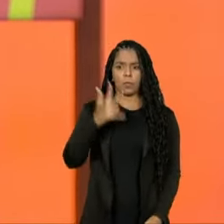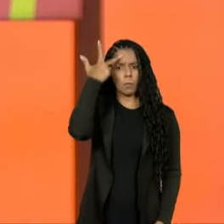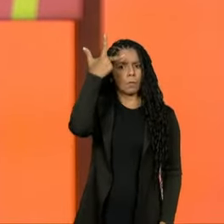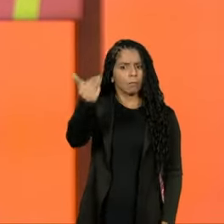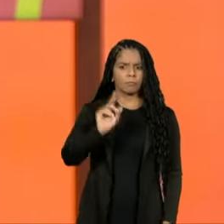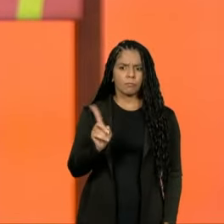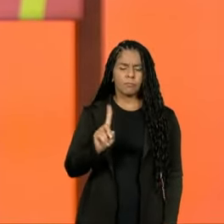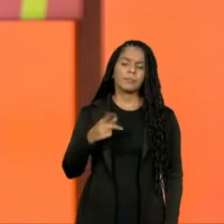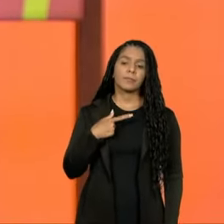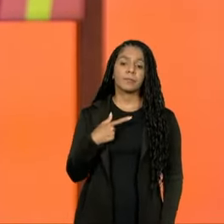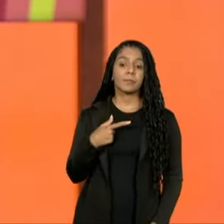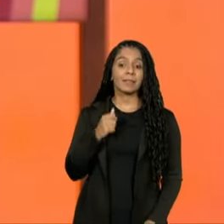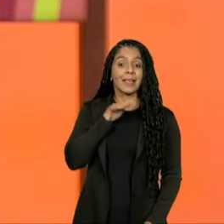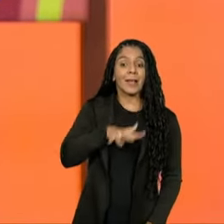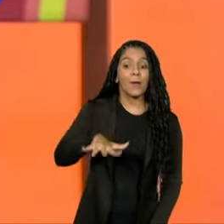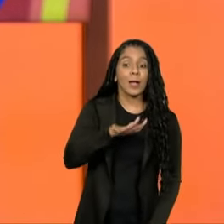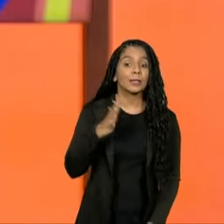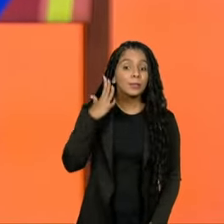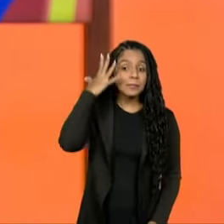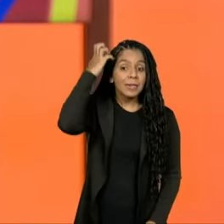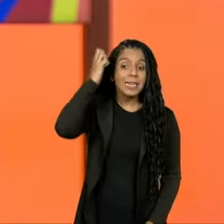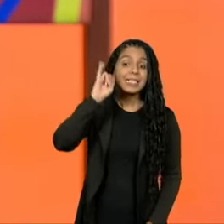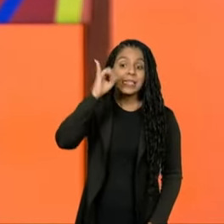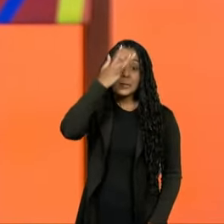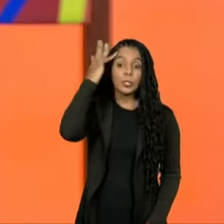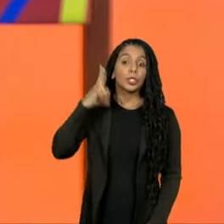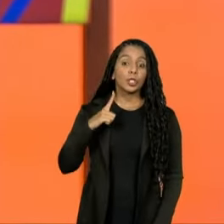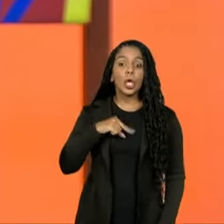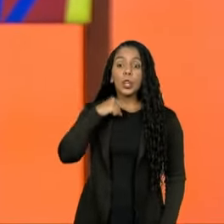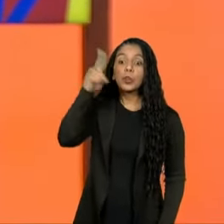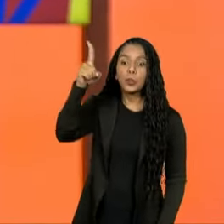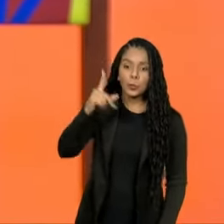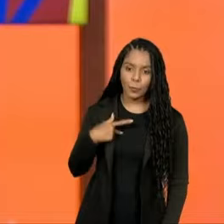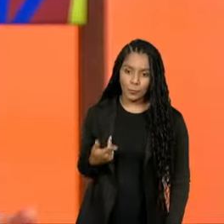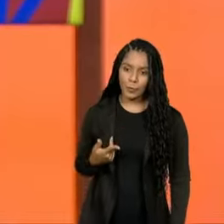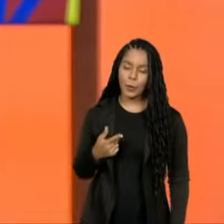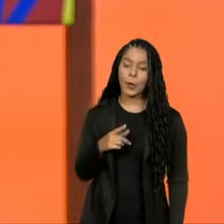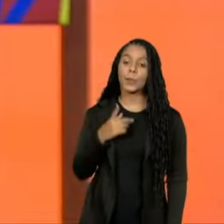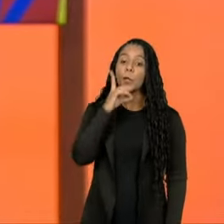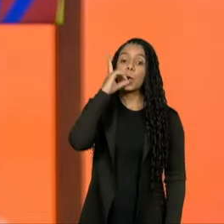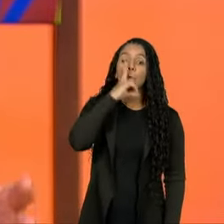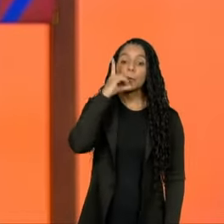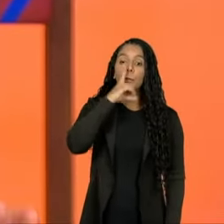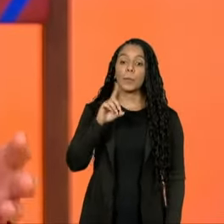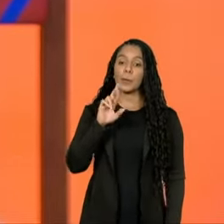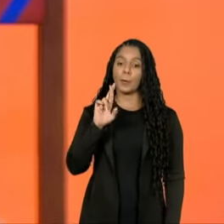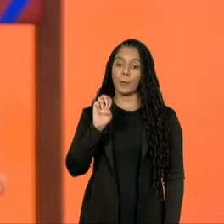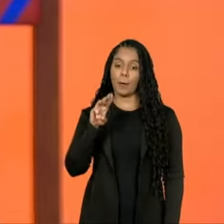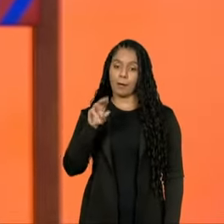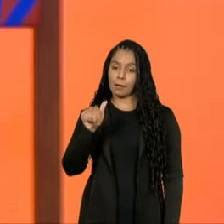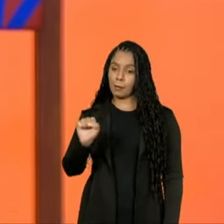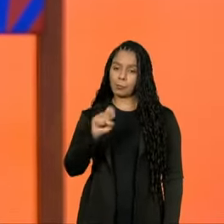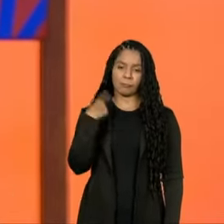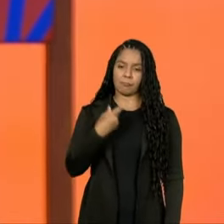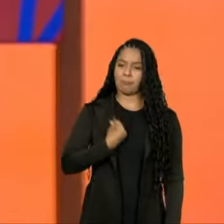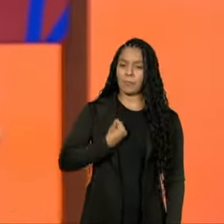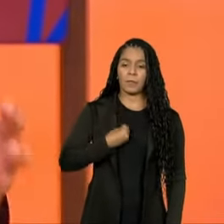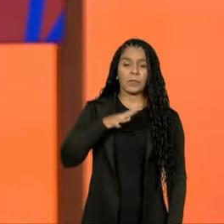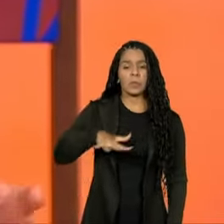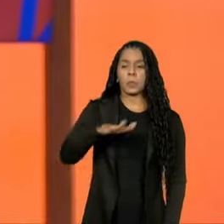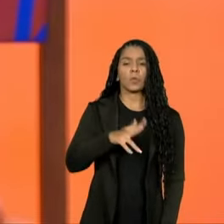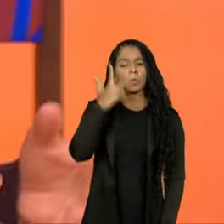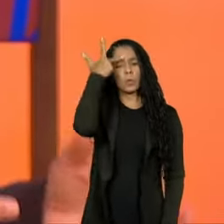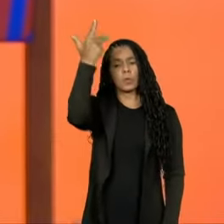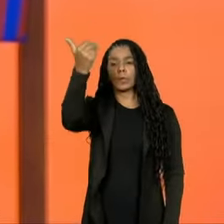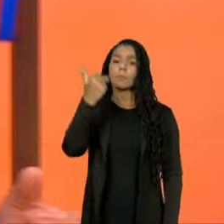Não vivemos. O caso Marielle, se alguém tinha alguma dúvida. Esse caso da Marielle, o Domingo de Ramos deixou claro que nós não vivemos uma situação de normalidade e